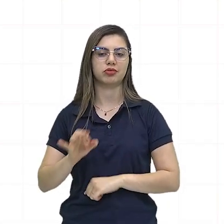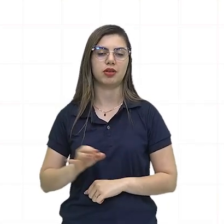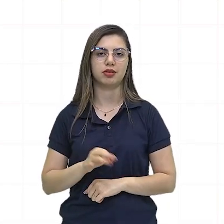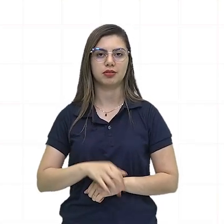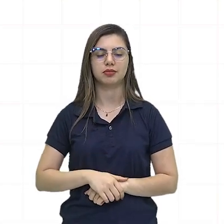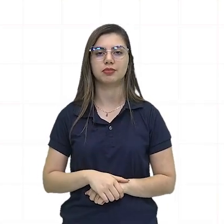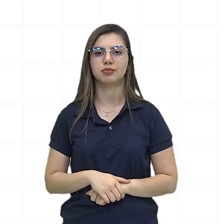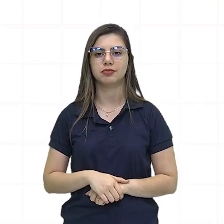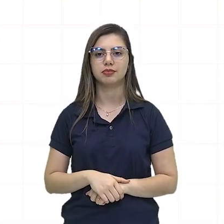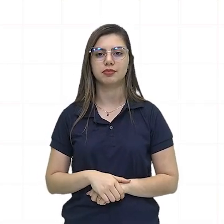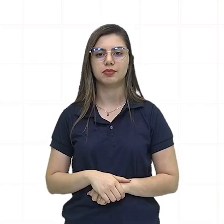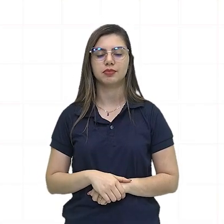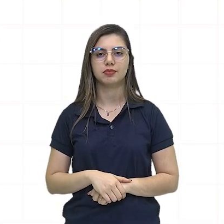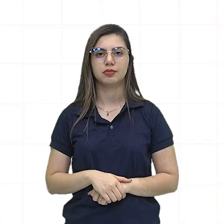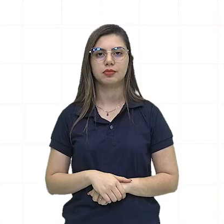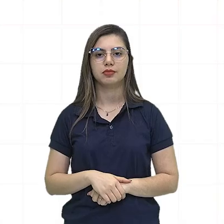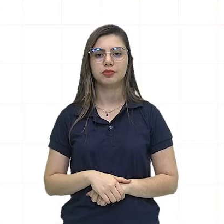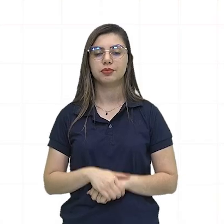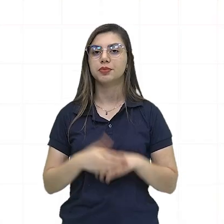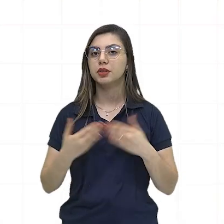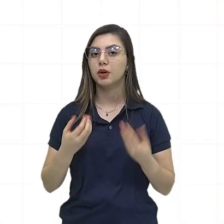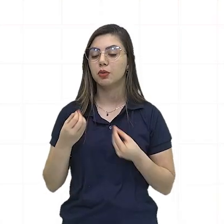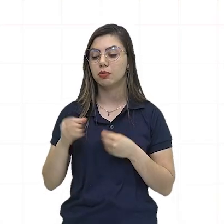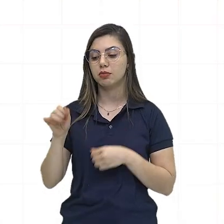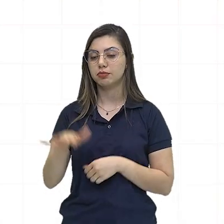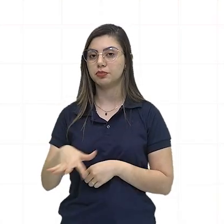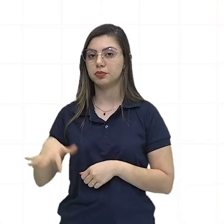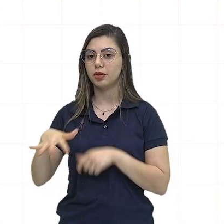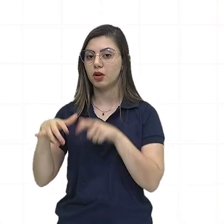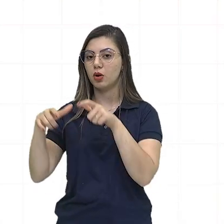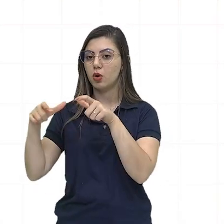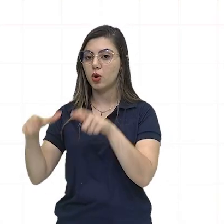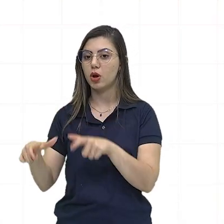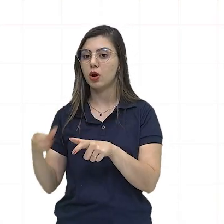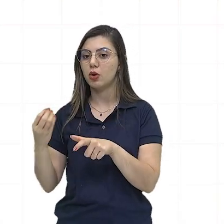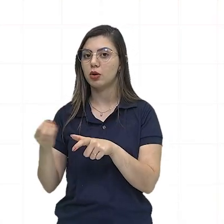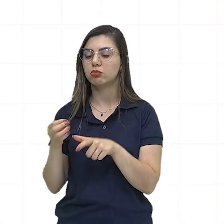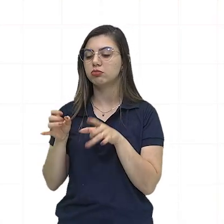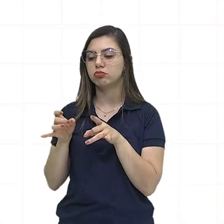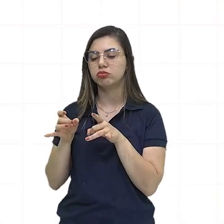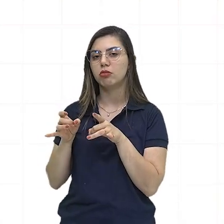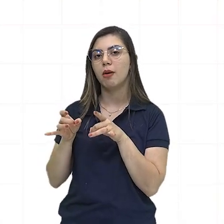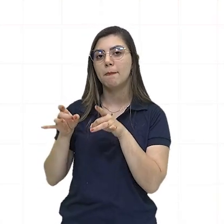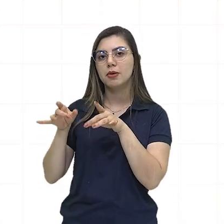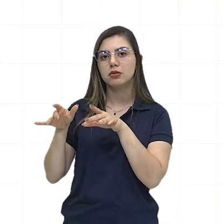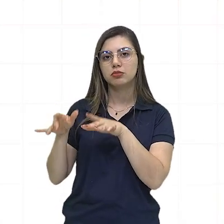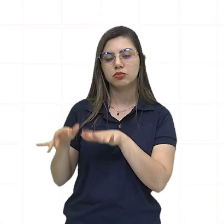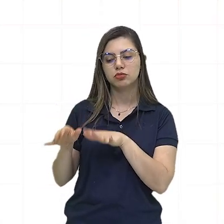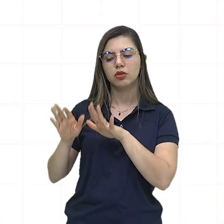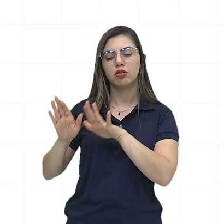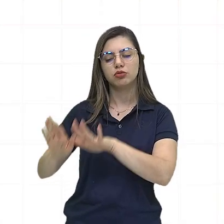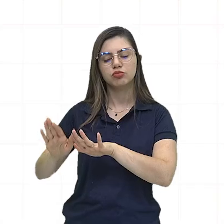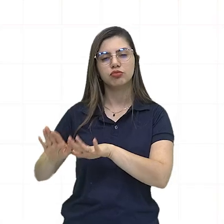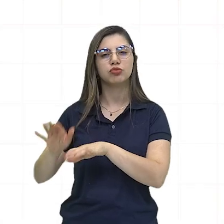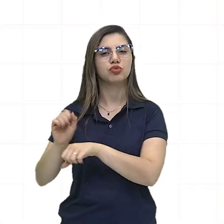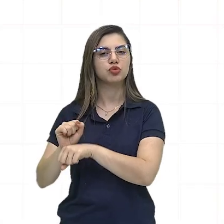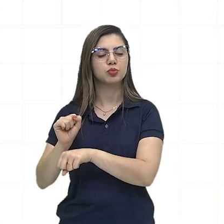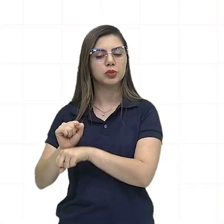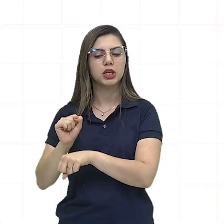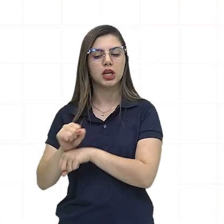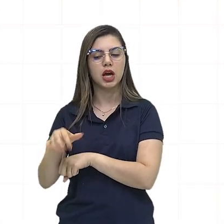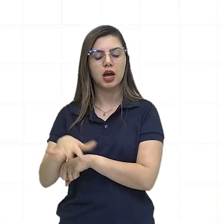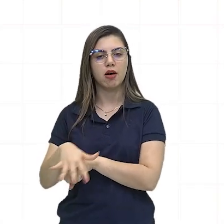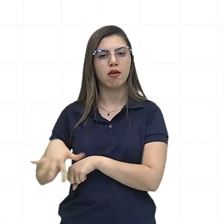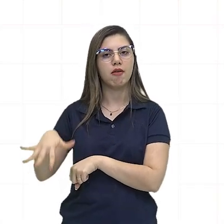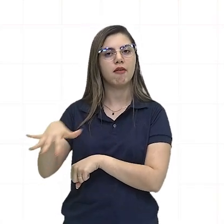ali acontecendo. Então, ele abandona a área, deixando a área em repouso, né? Ou essa área ela